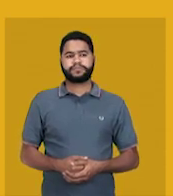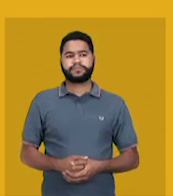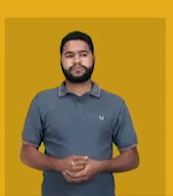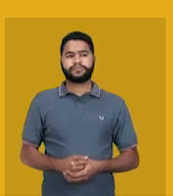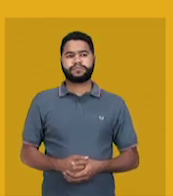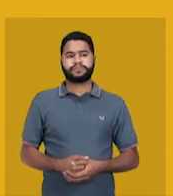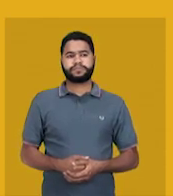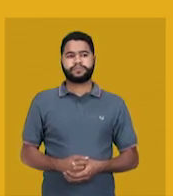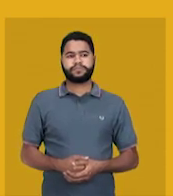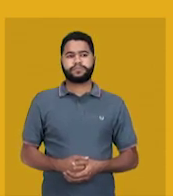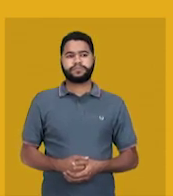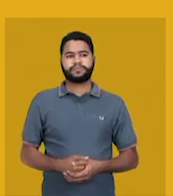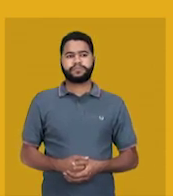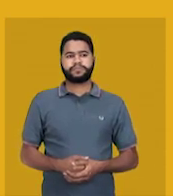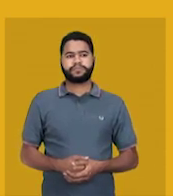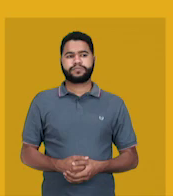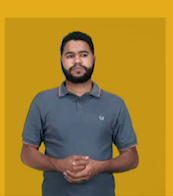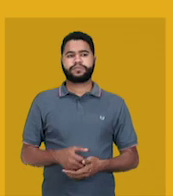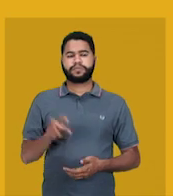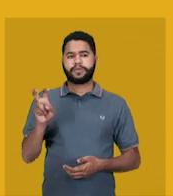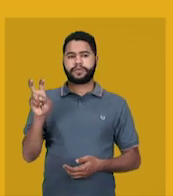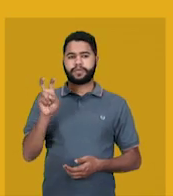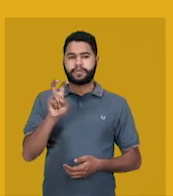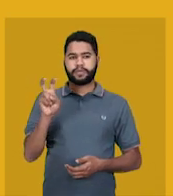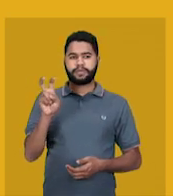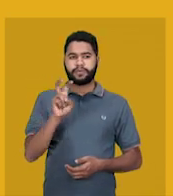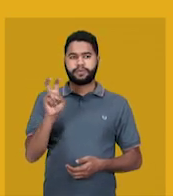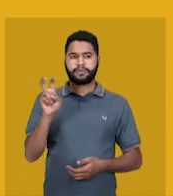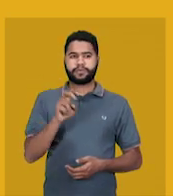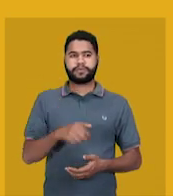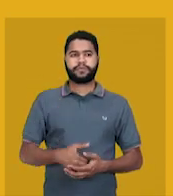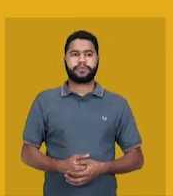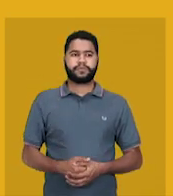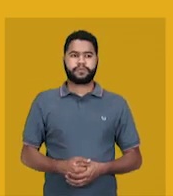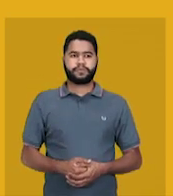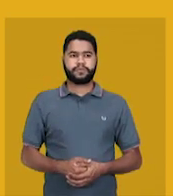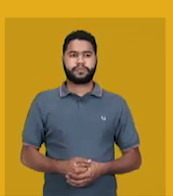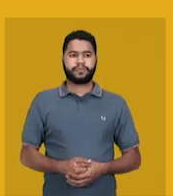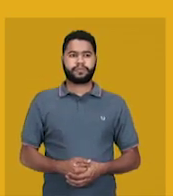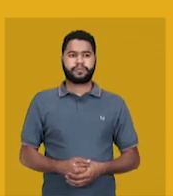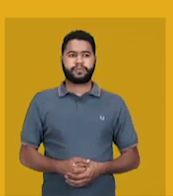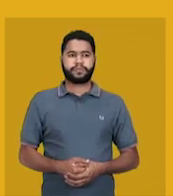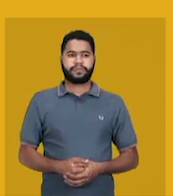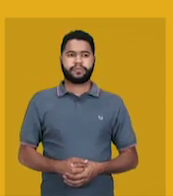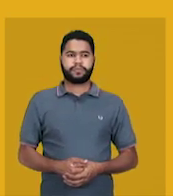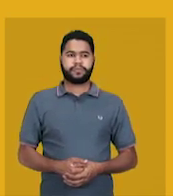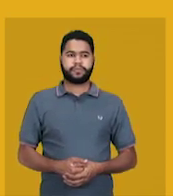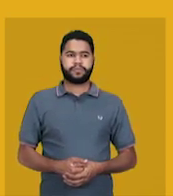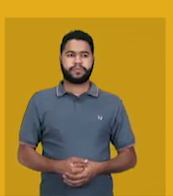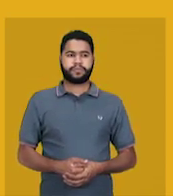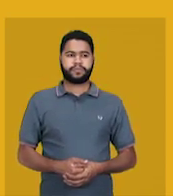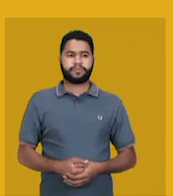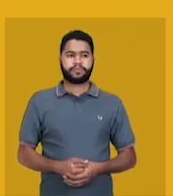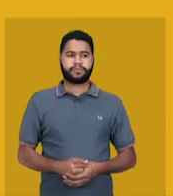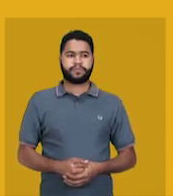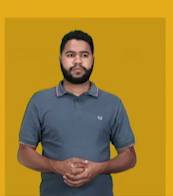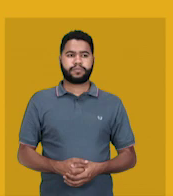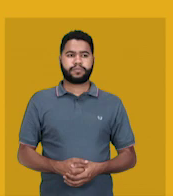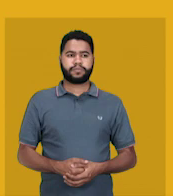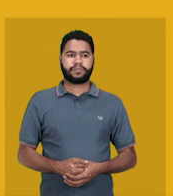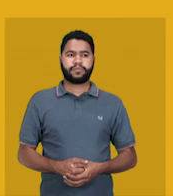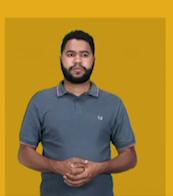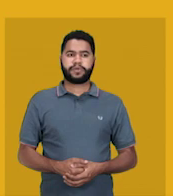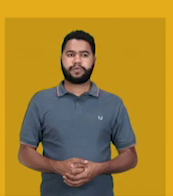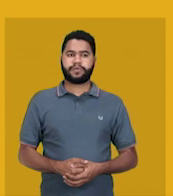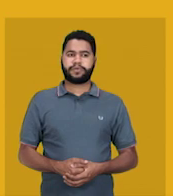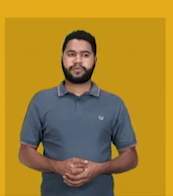55 55 180 dividido por 5 e vai dar